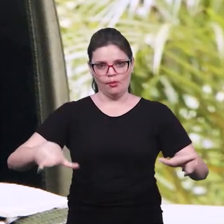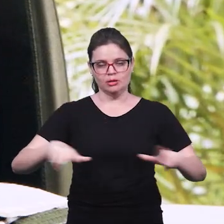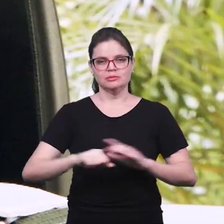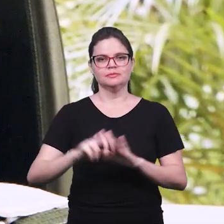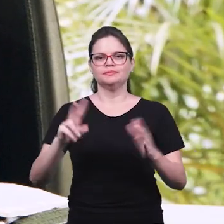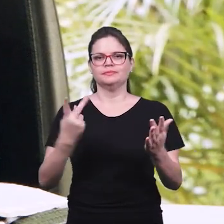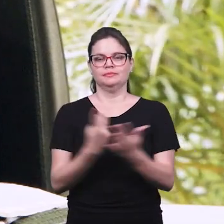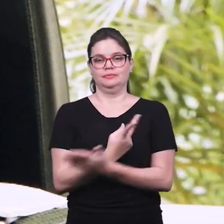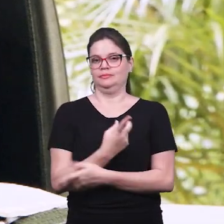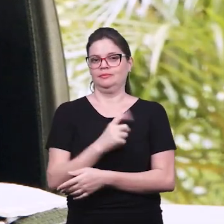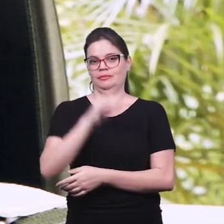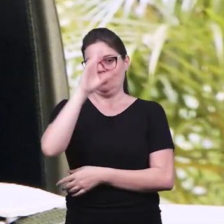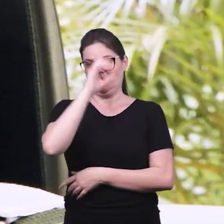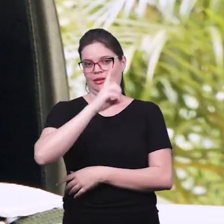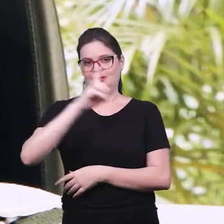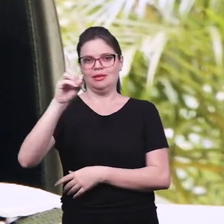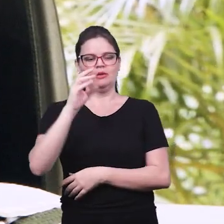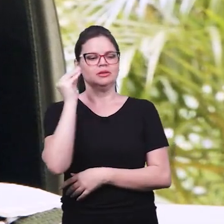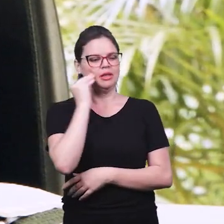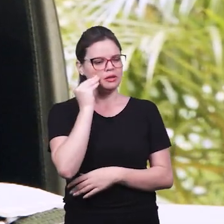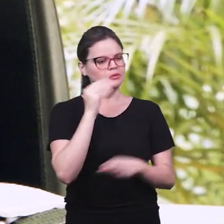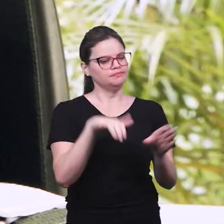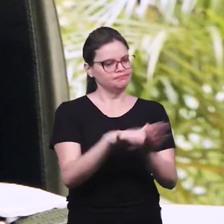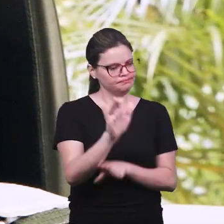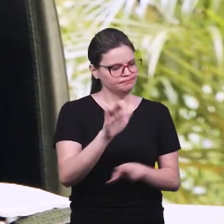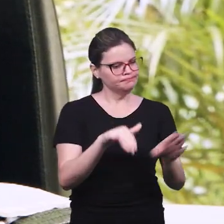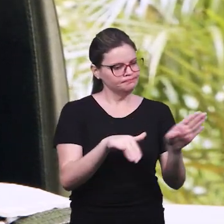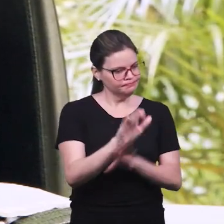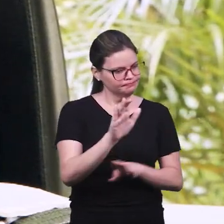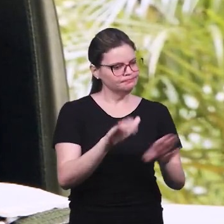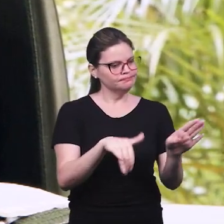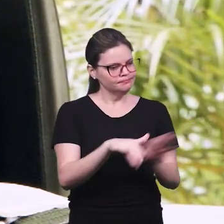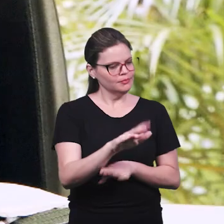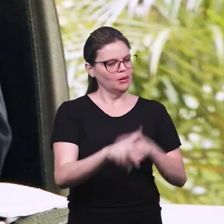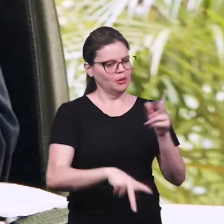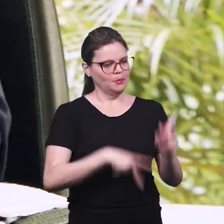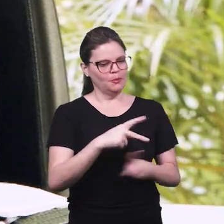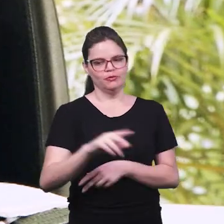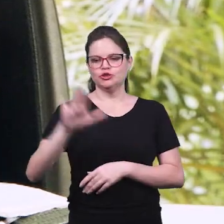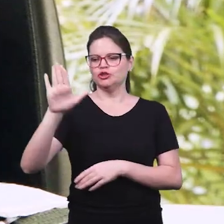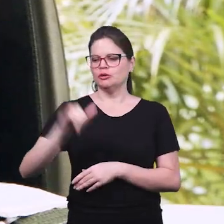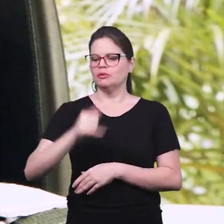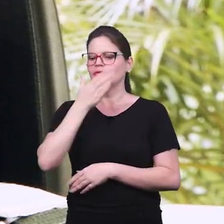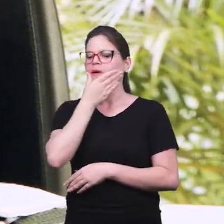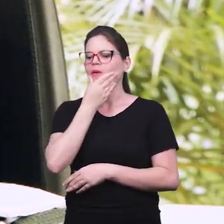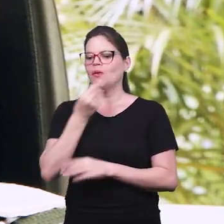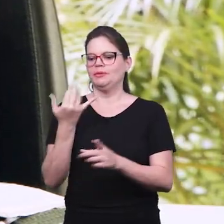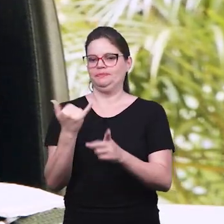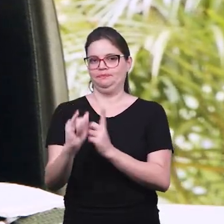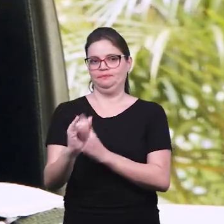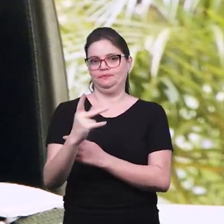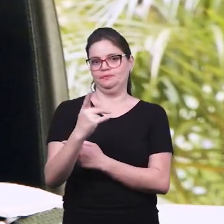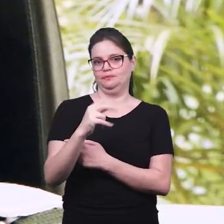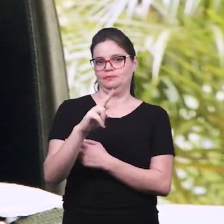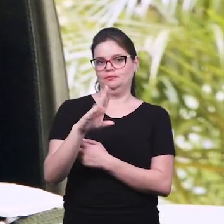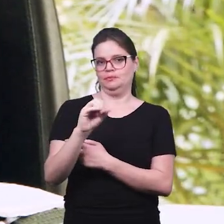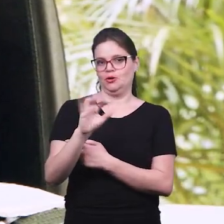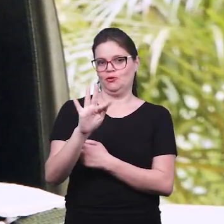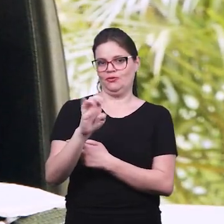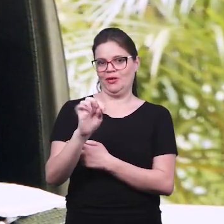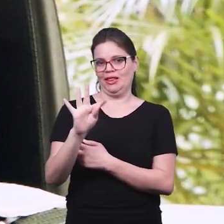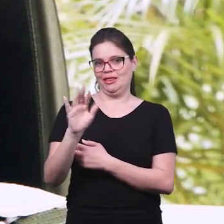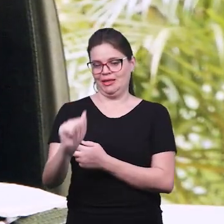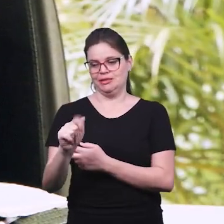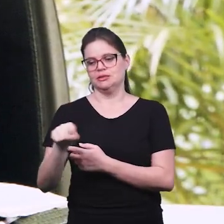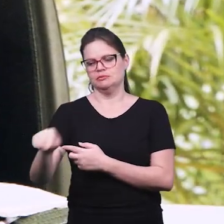o Senhor tentou moldar o povo ainda mais uma vez, chamando os profetas. Os profetas, muitos profetas